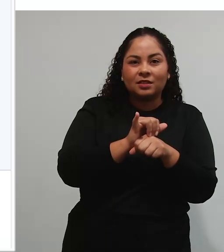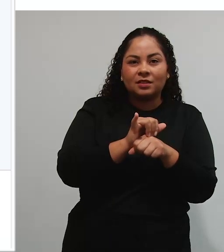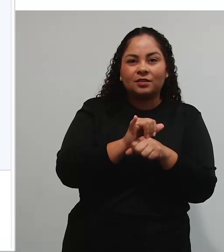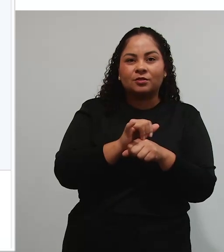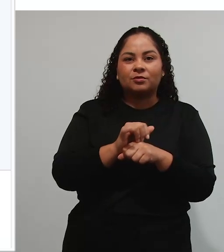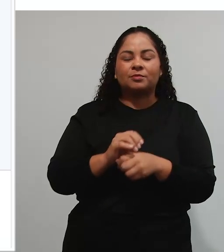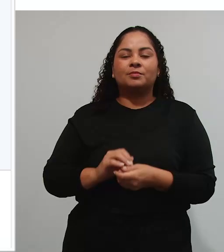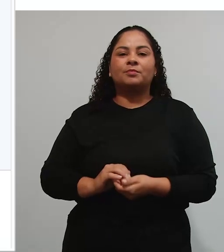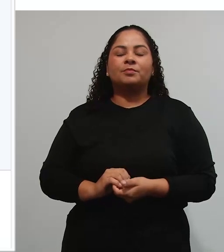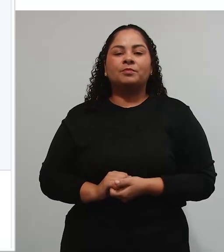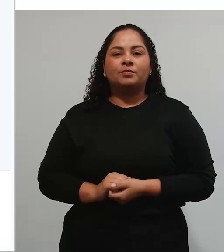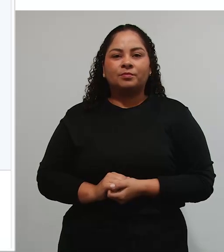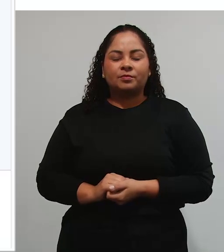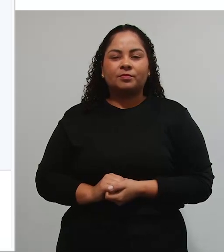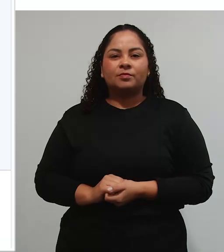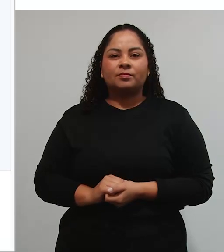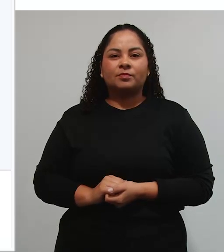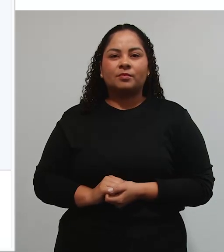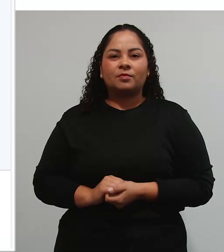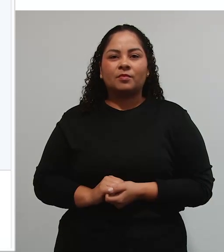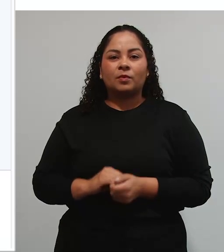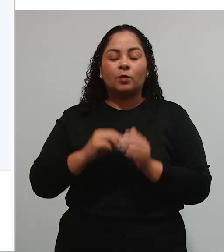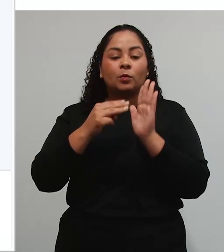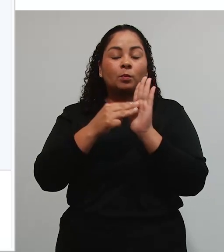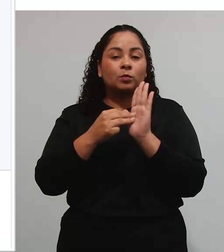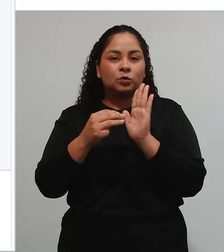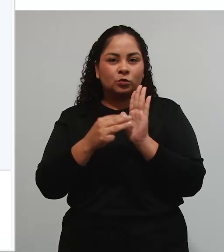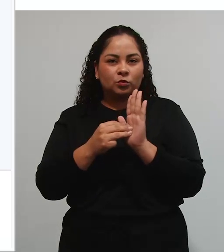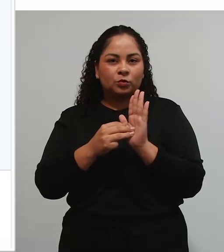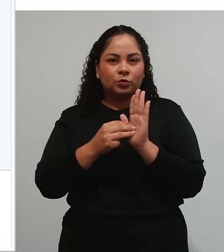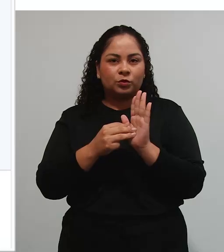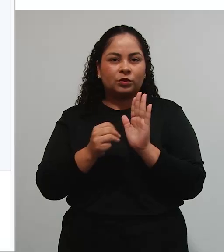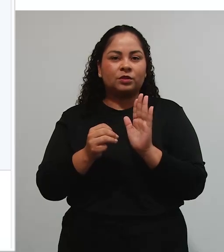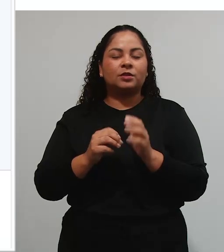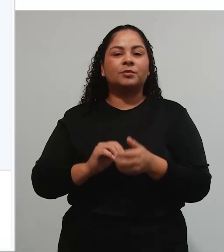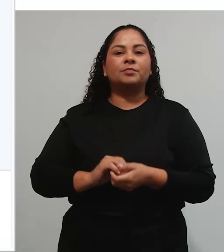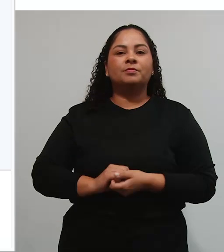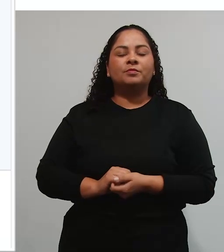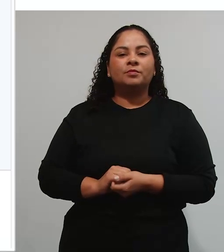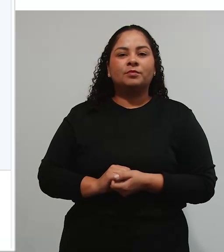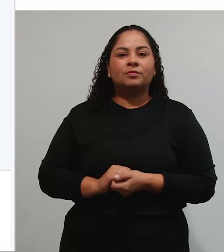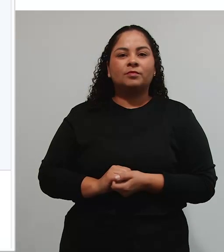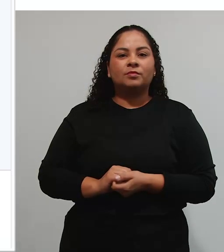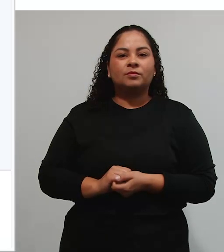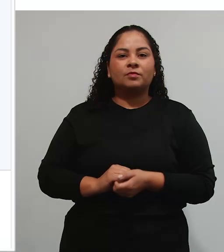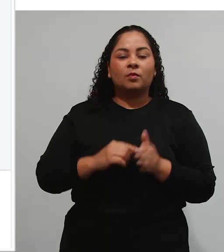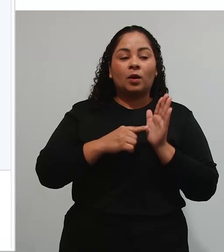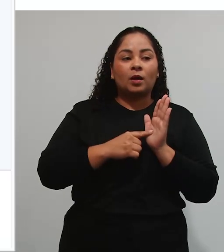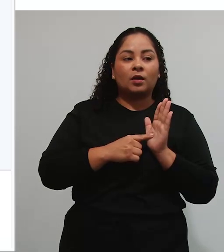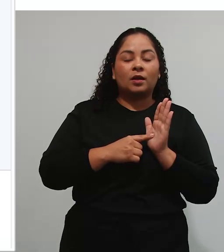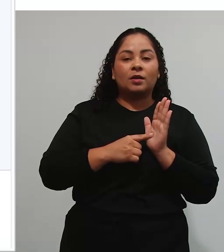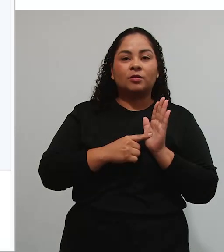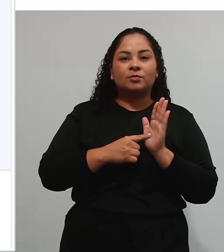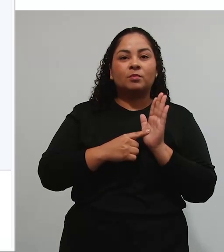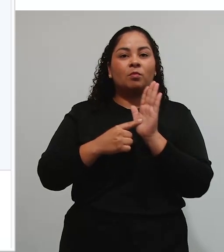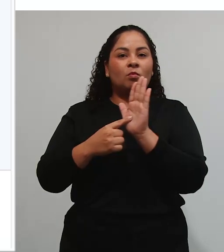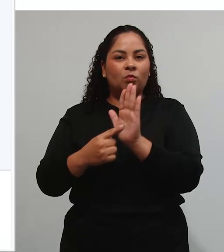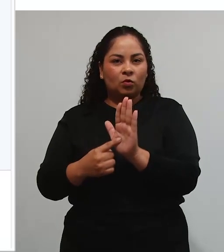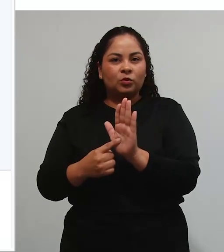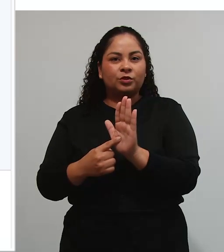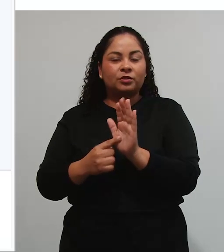o João Mata, inspirado aí por Seligman, o método da entrevista, ele é baseado em qual método?